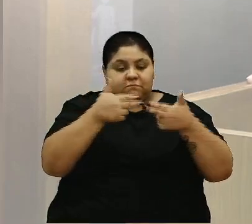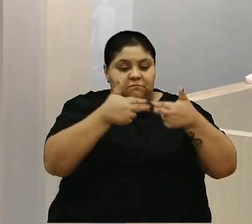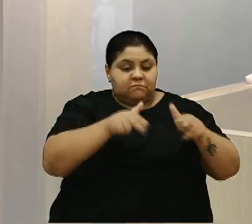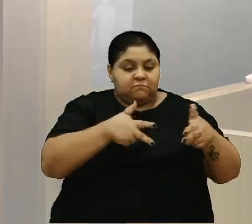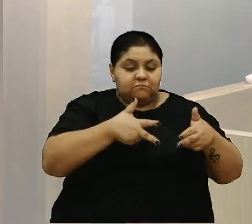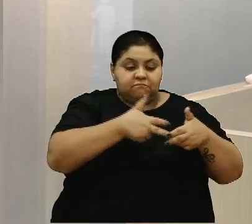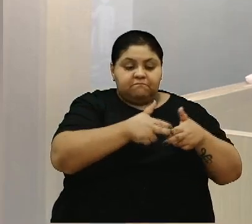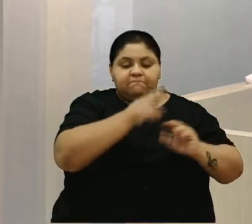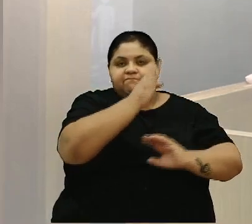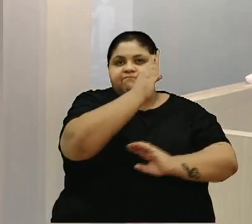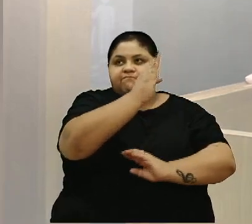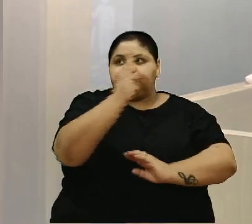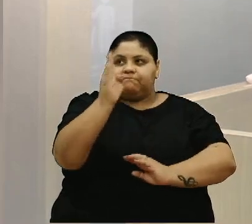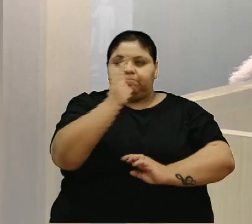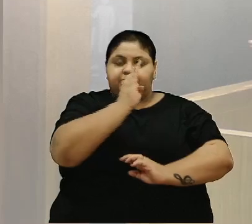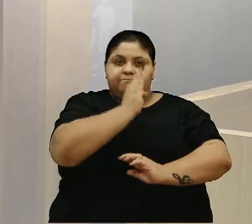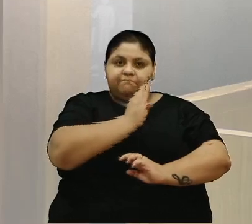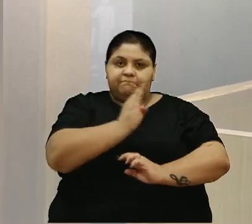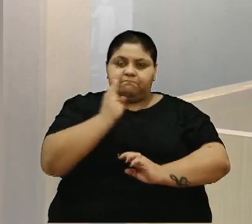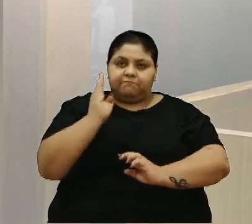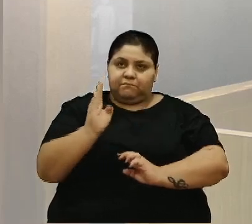daquela biblioteca,